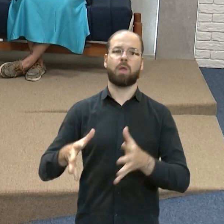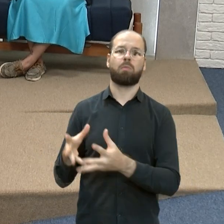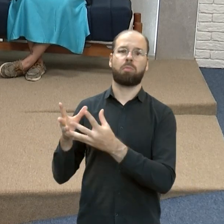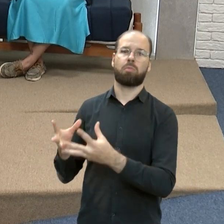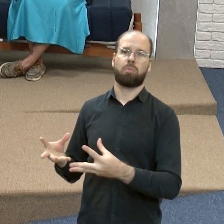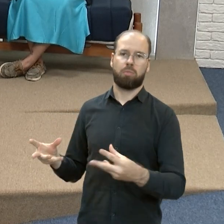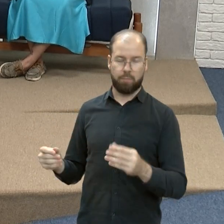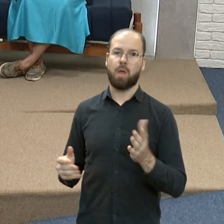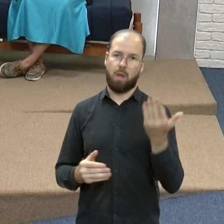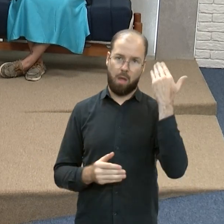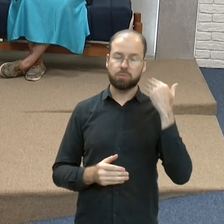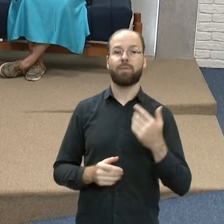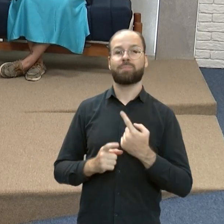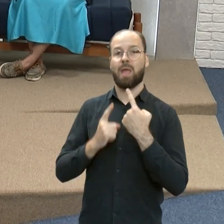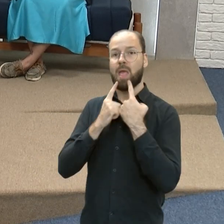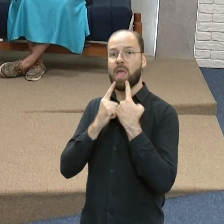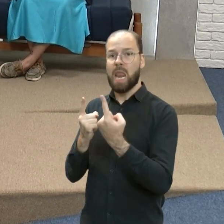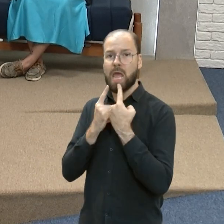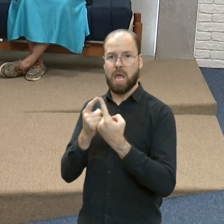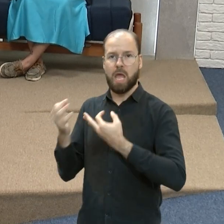existiu uma crítica assim, muito forte, né,